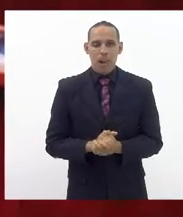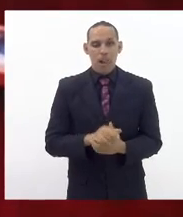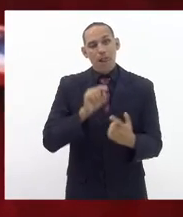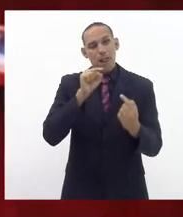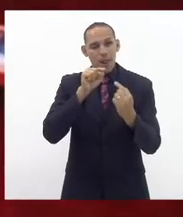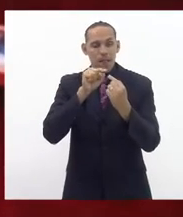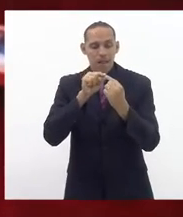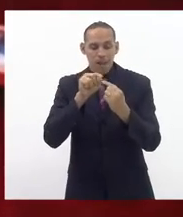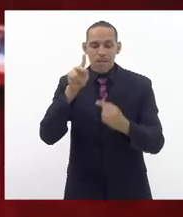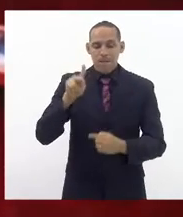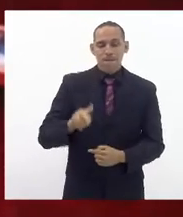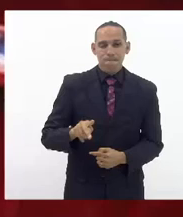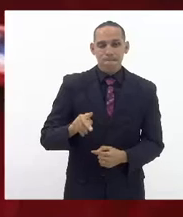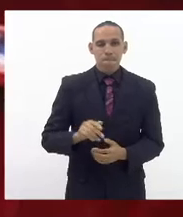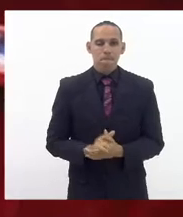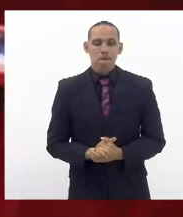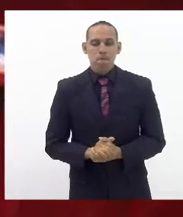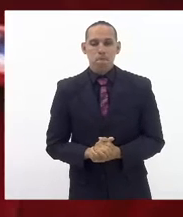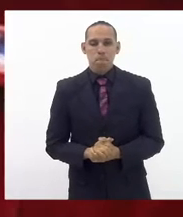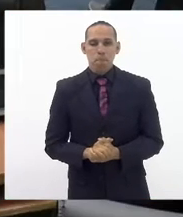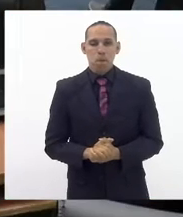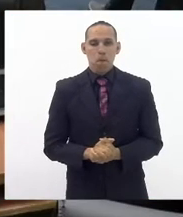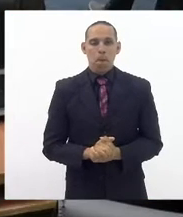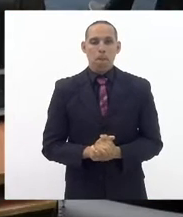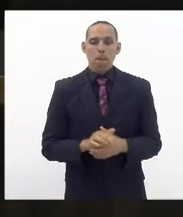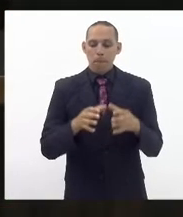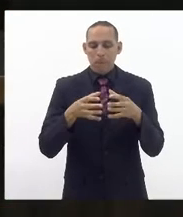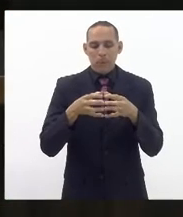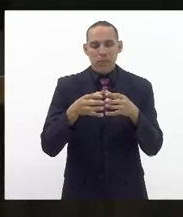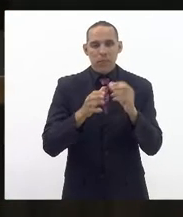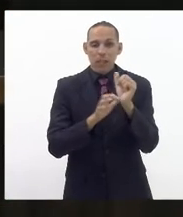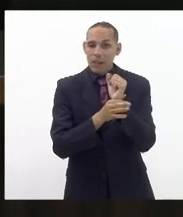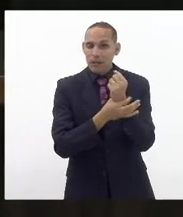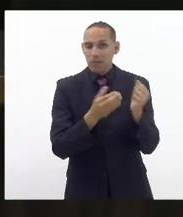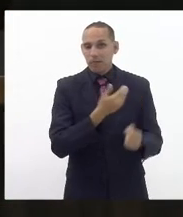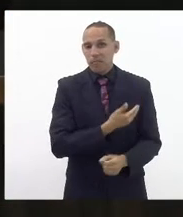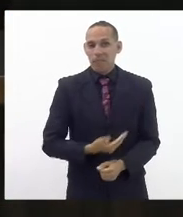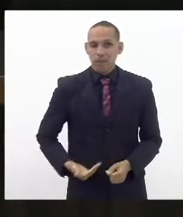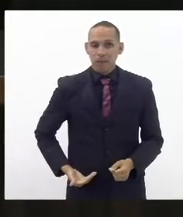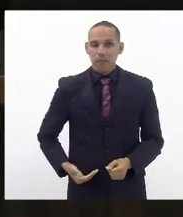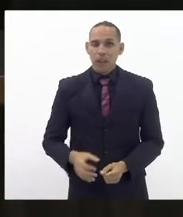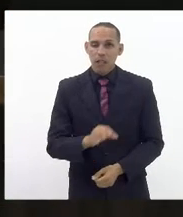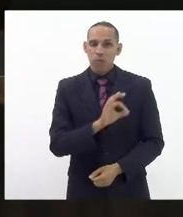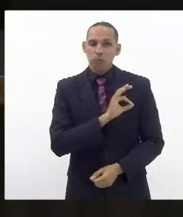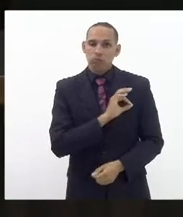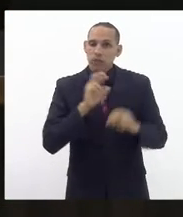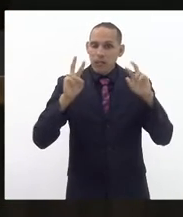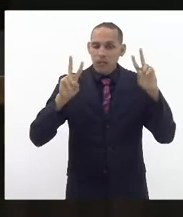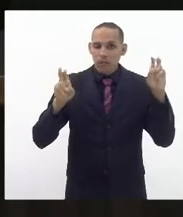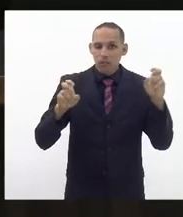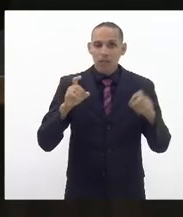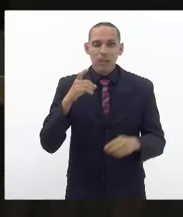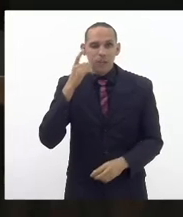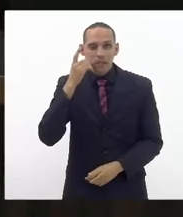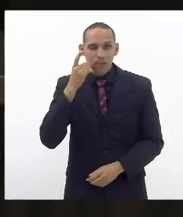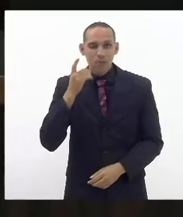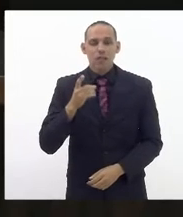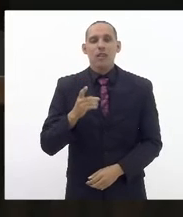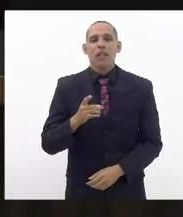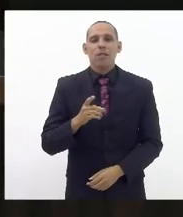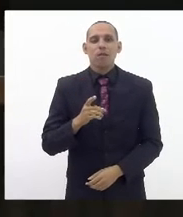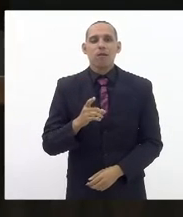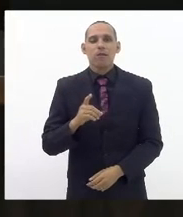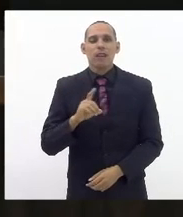Parecer favorável, senhora presidente. Pela Comissão de Segurança Pública e Assuntos de Polícia, deputado delegado Carlos